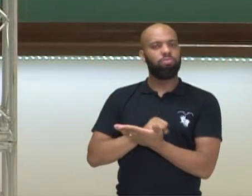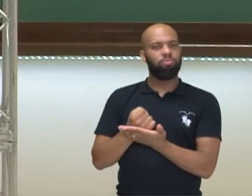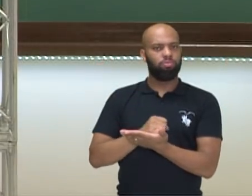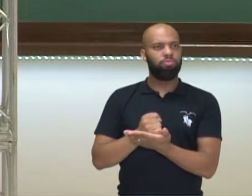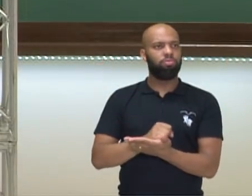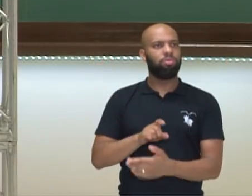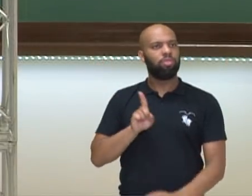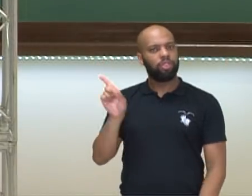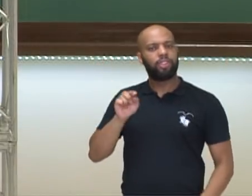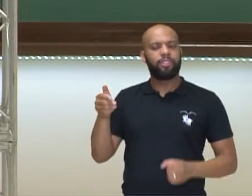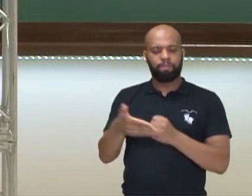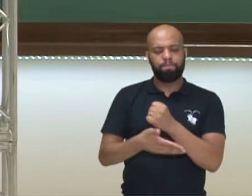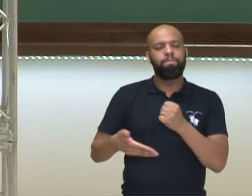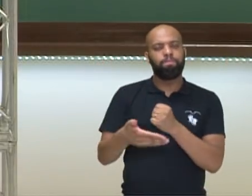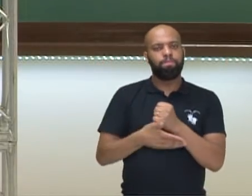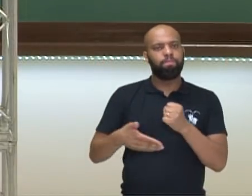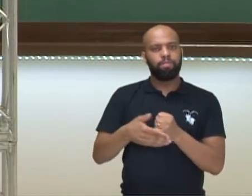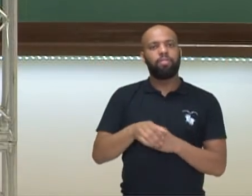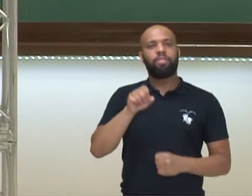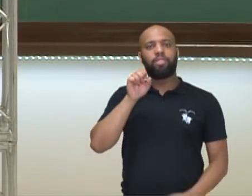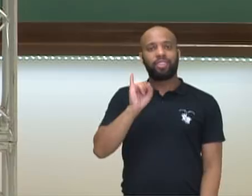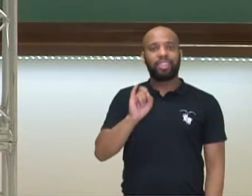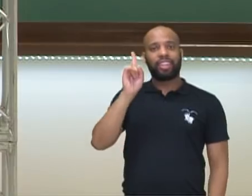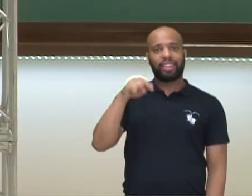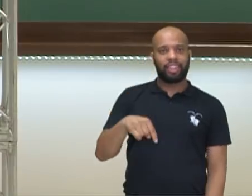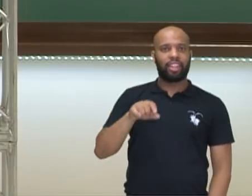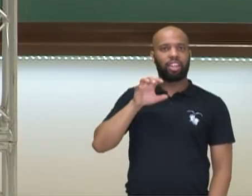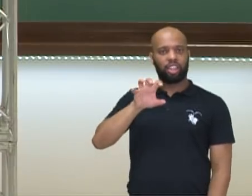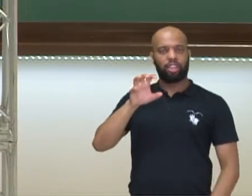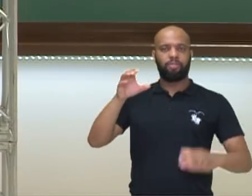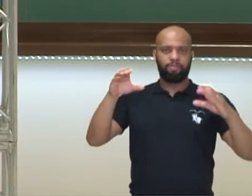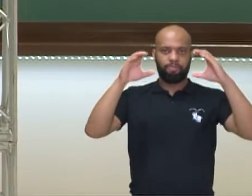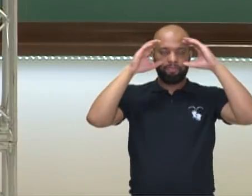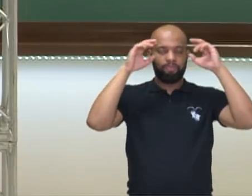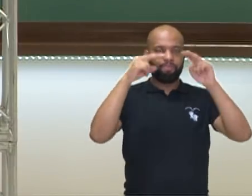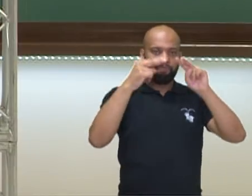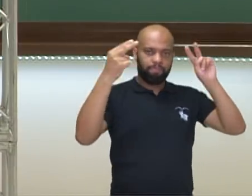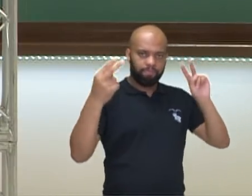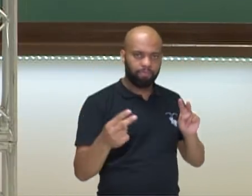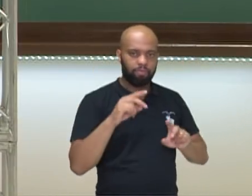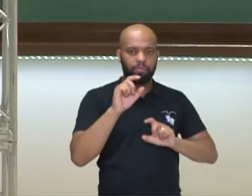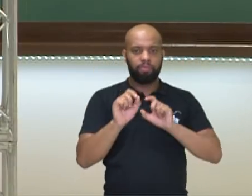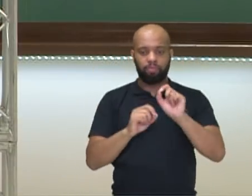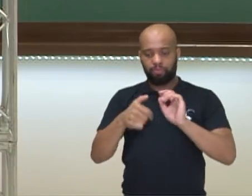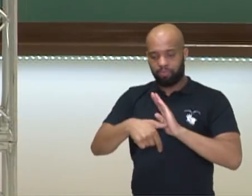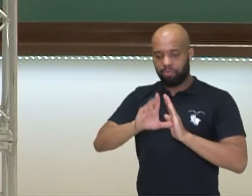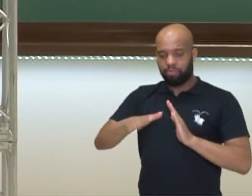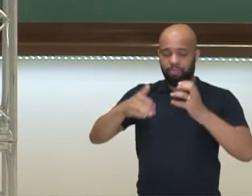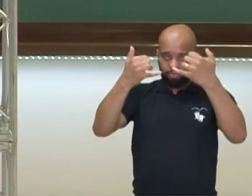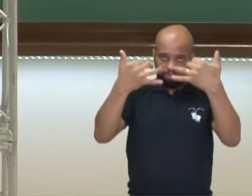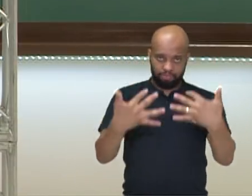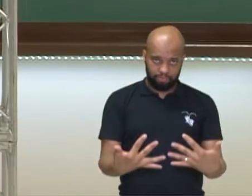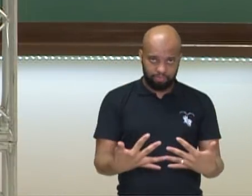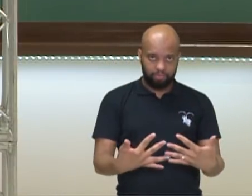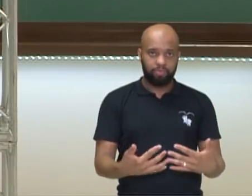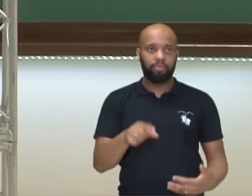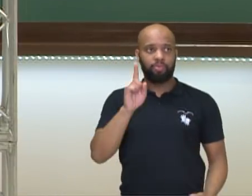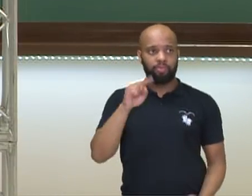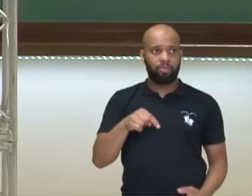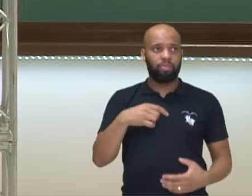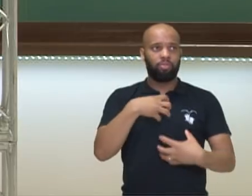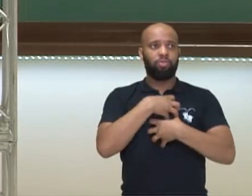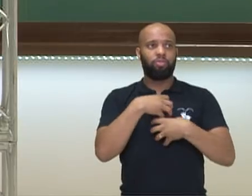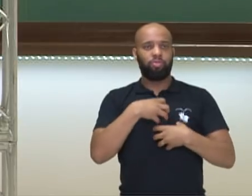equipamento básico quando a gente fala de realidade virtual. Os equipamentos que a gente falou anteriormente são